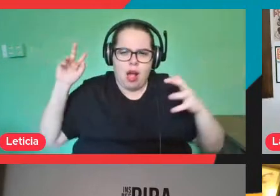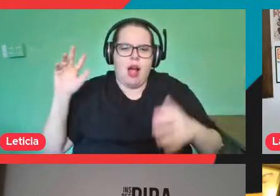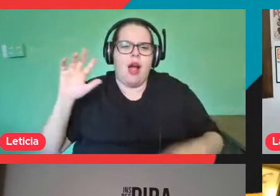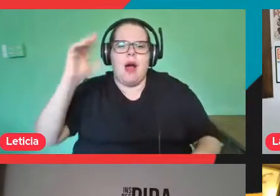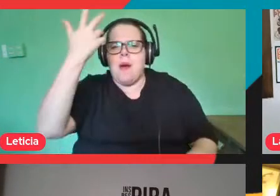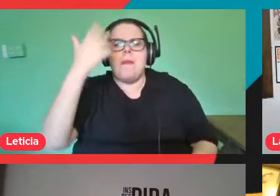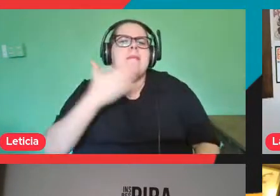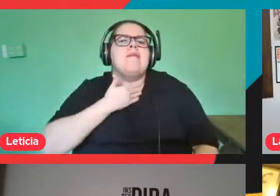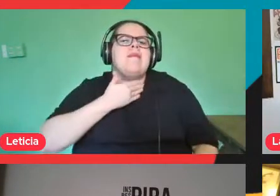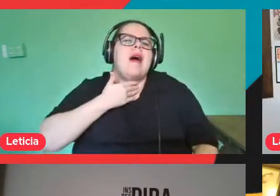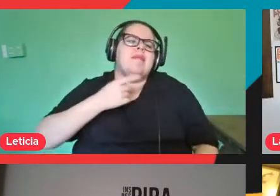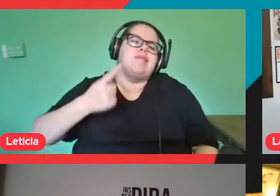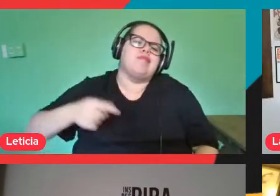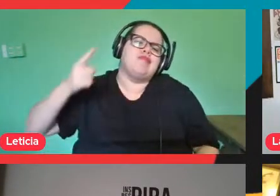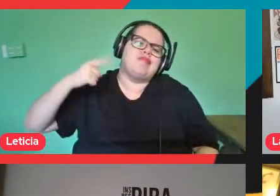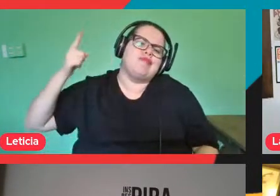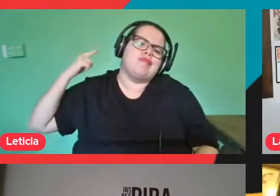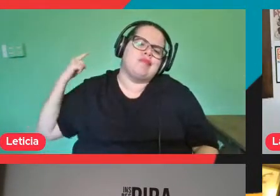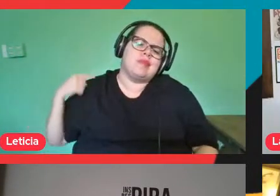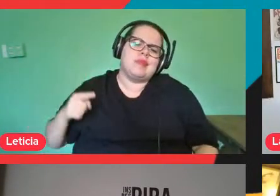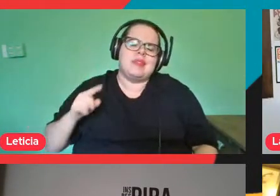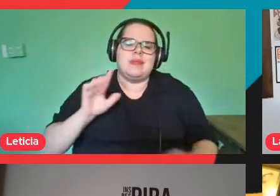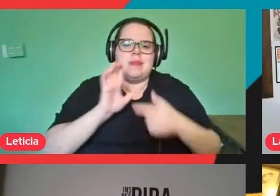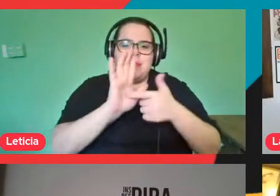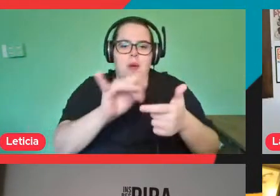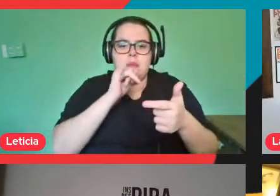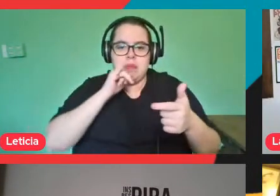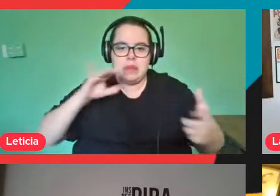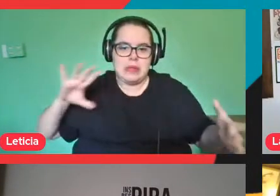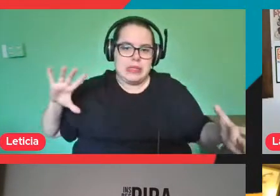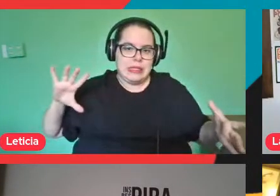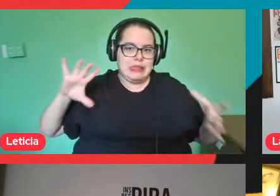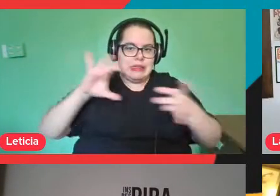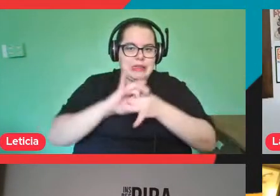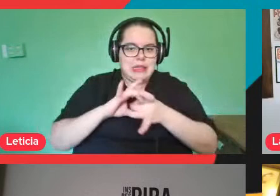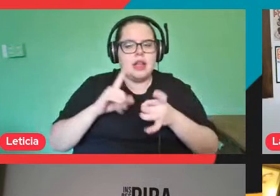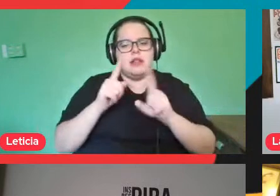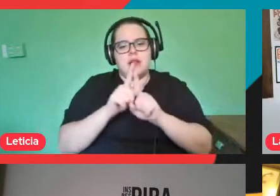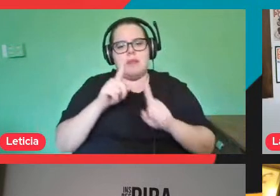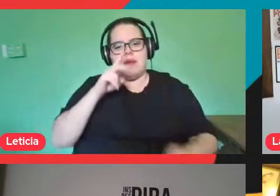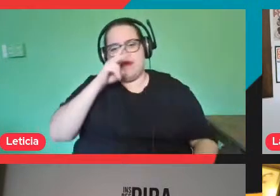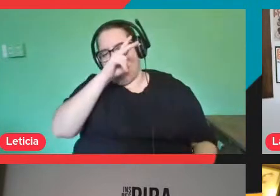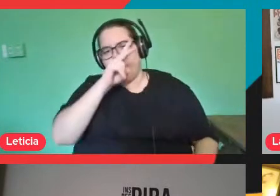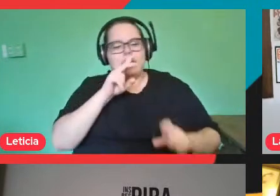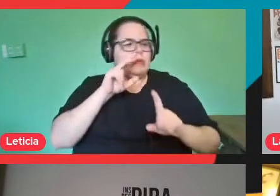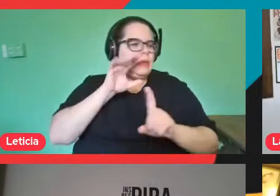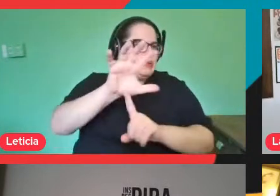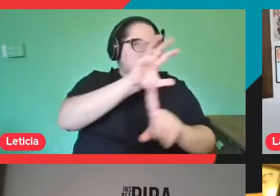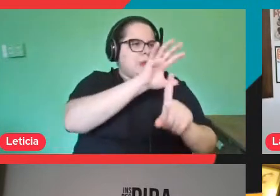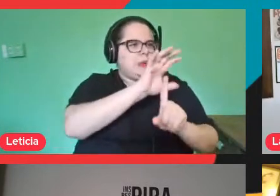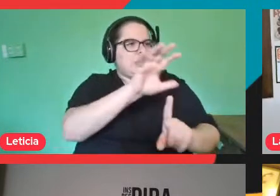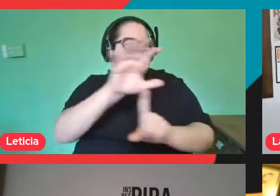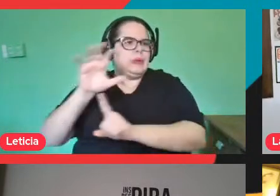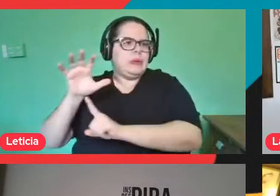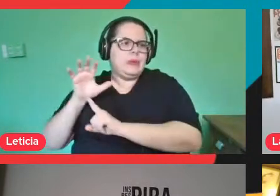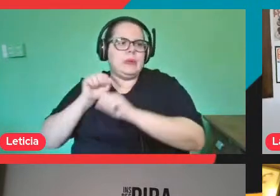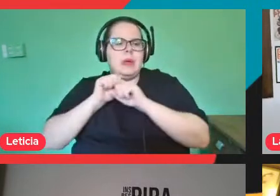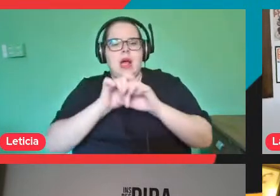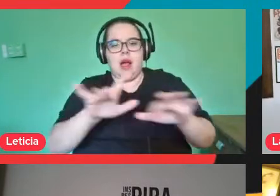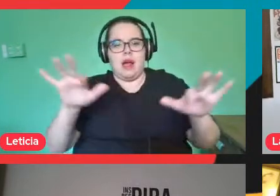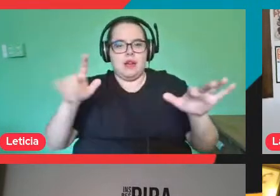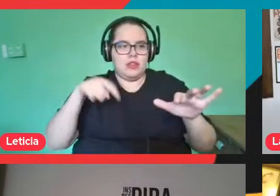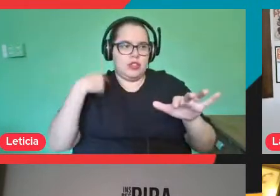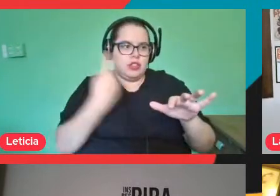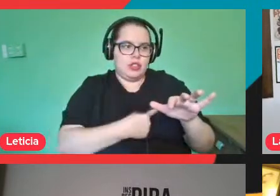papos anteriores aqui pegam um gancho da conexão que tem e da força que tem, da potência que a gente é. E